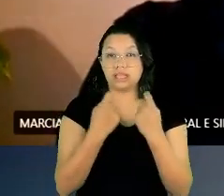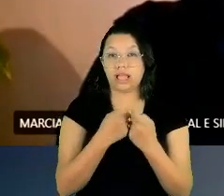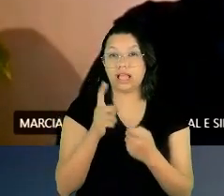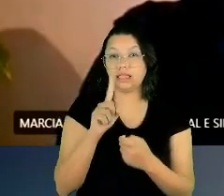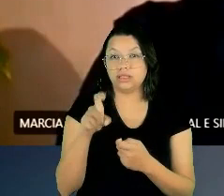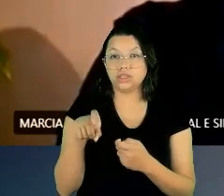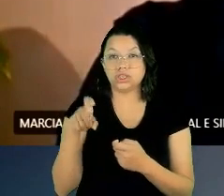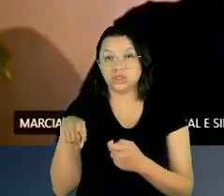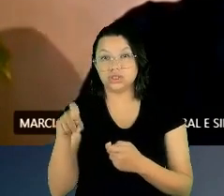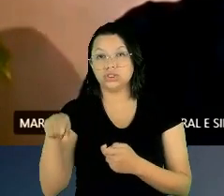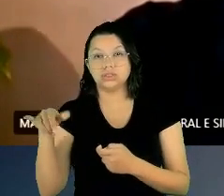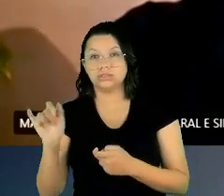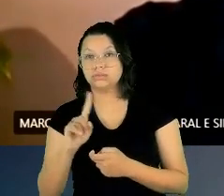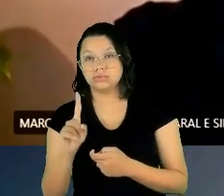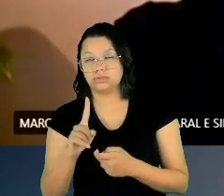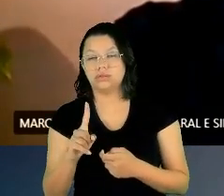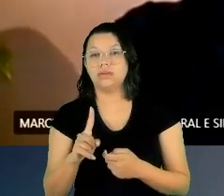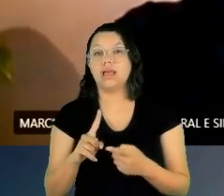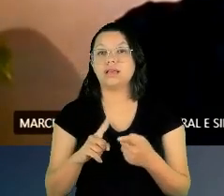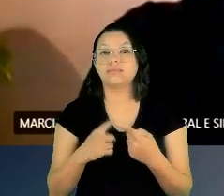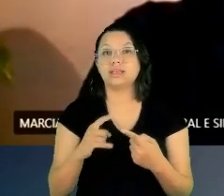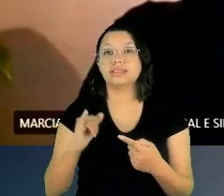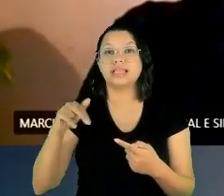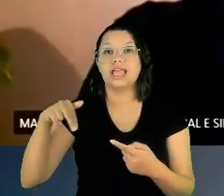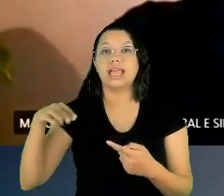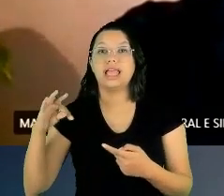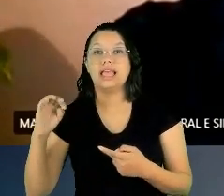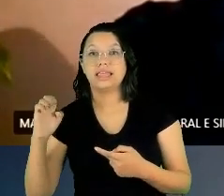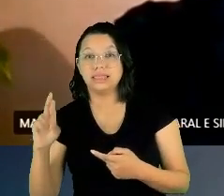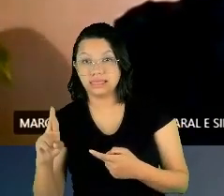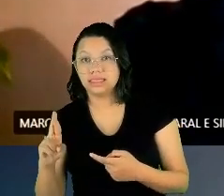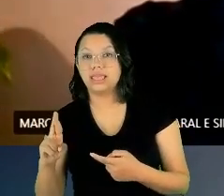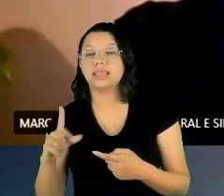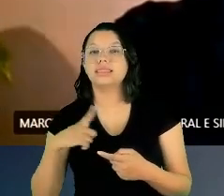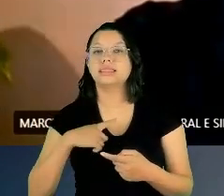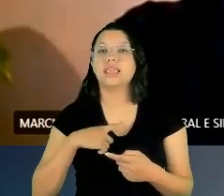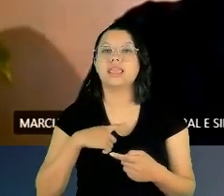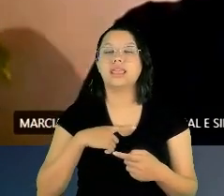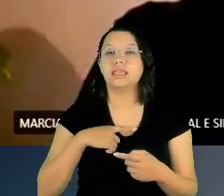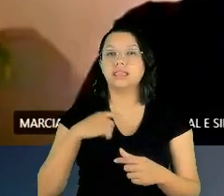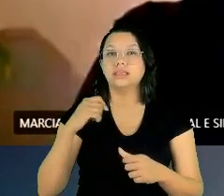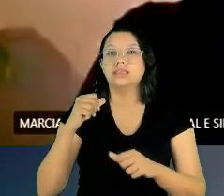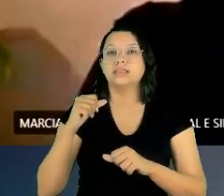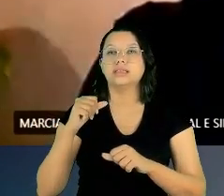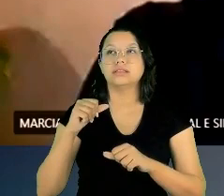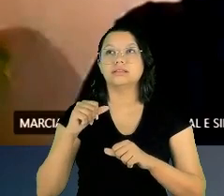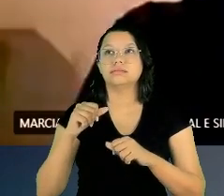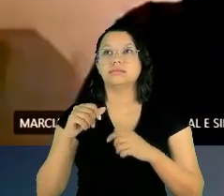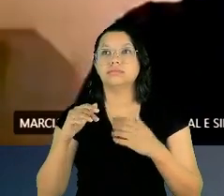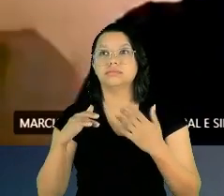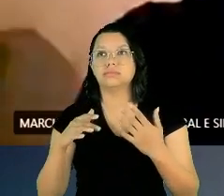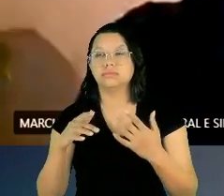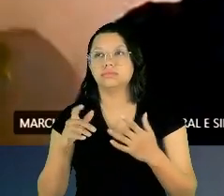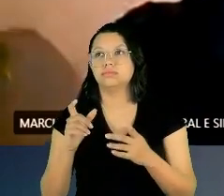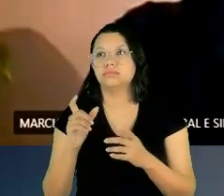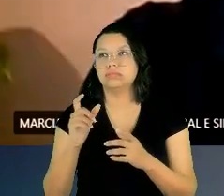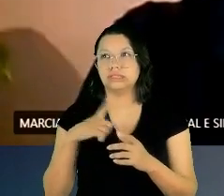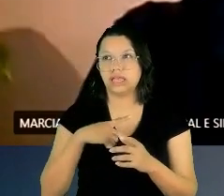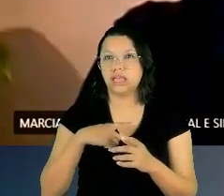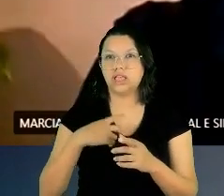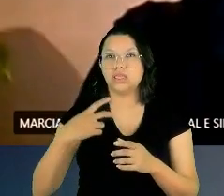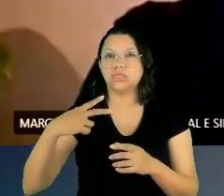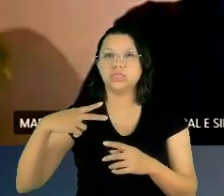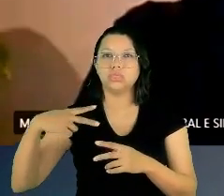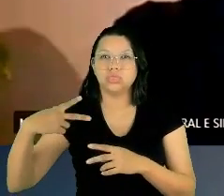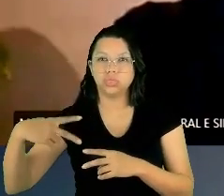O sexo não, né, o XX, XY não. O intersexo, eles têm mutações genéticas, mutações não, desculpa, não é o